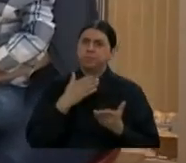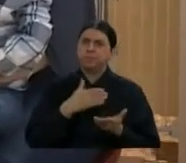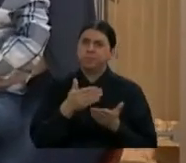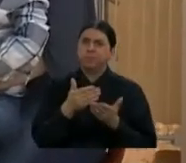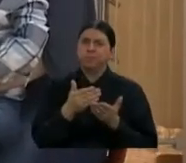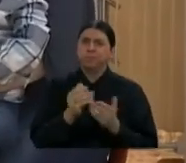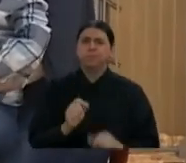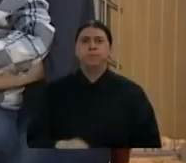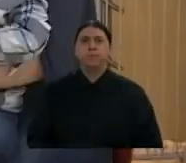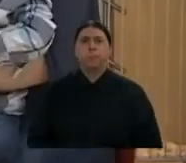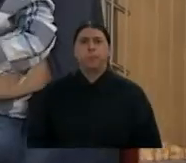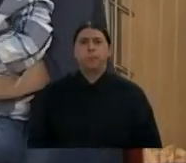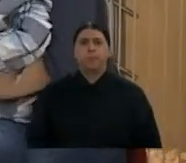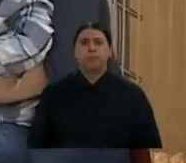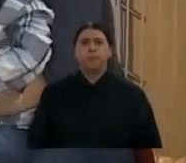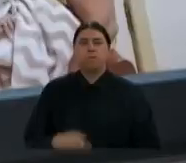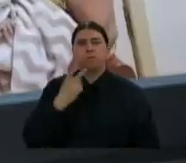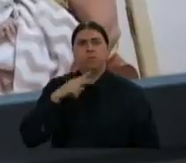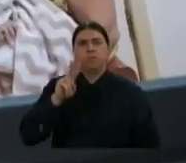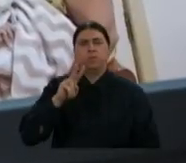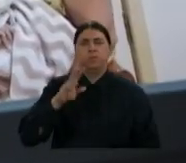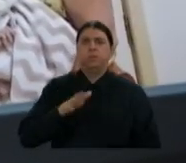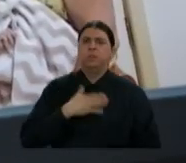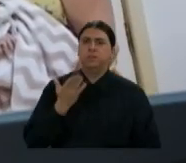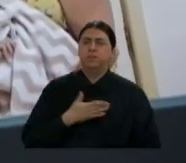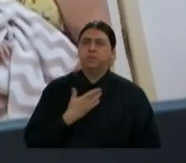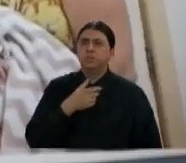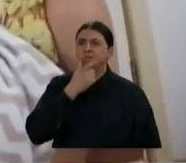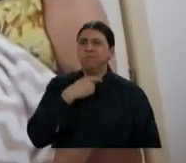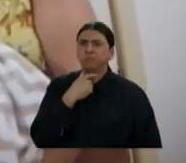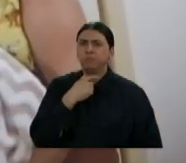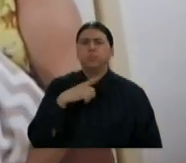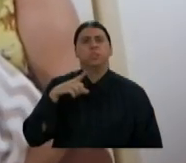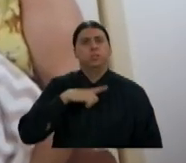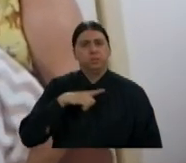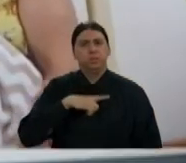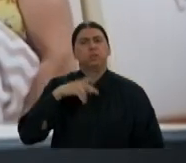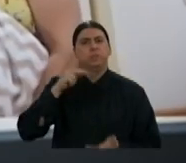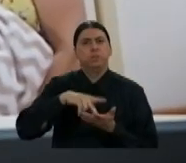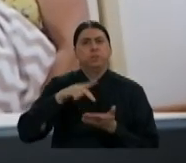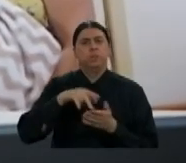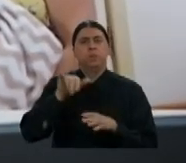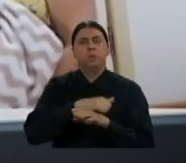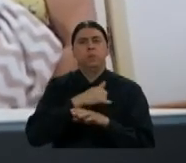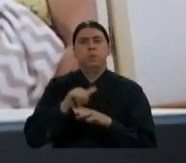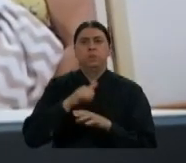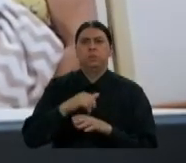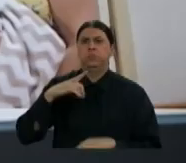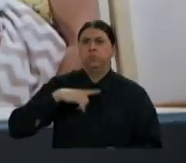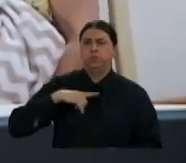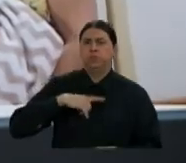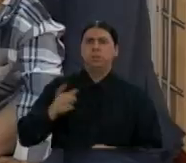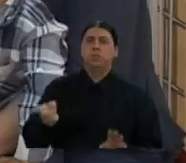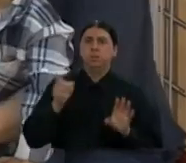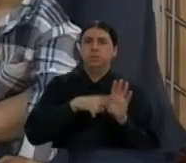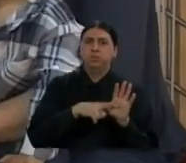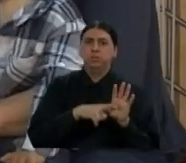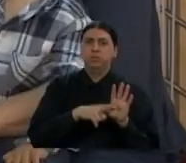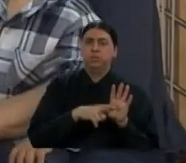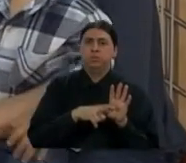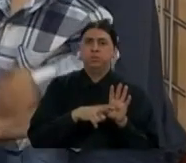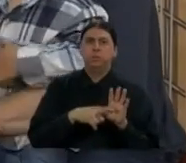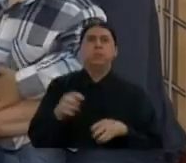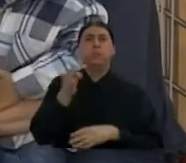foi foi uma surpresa acho que é o algo que tinha que realmente aconteceu eu estava voltando de férias